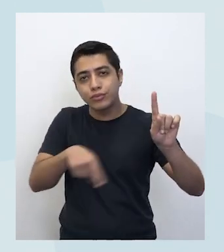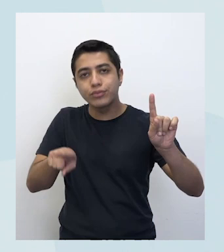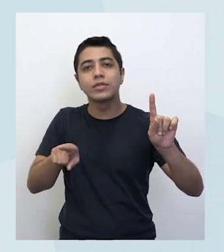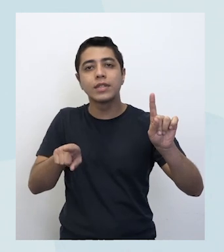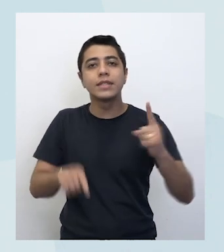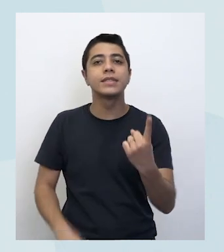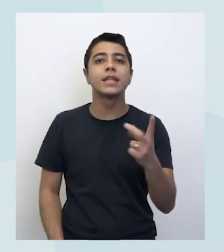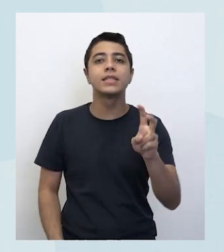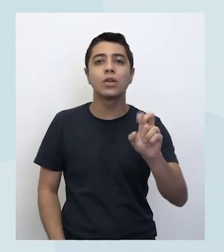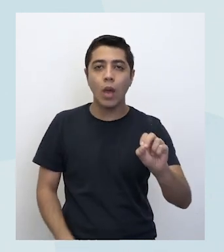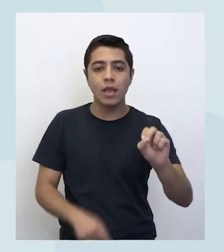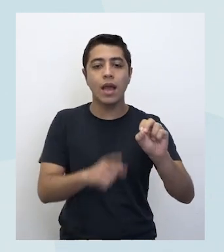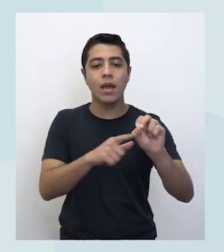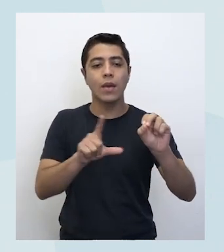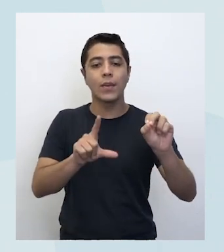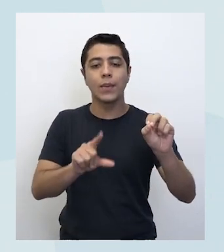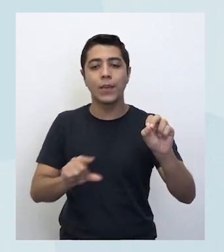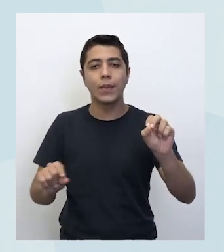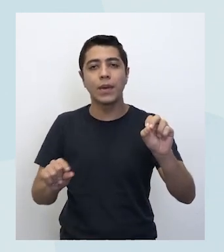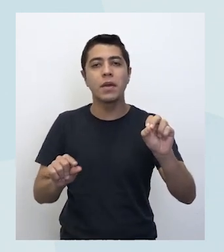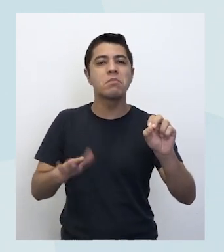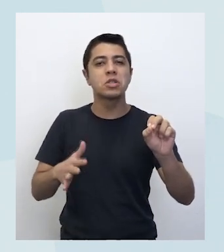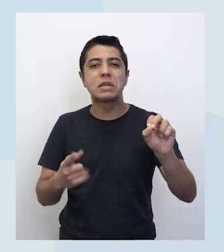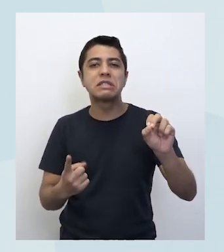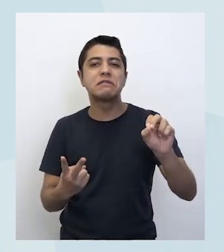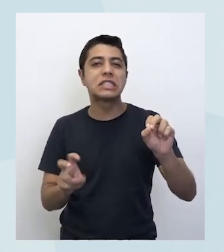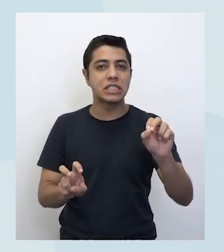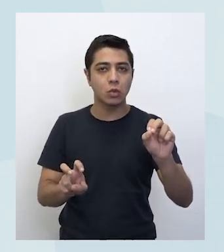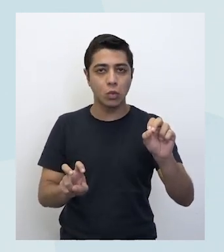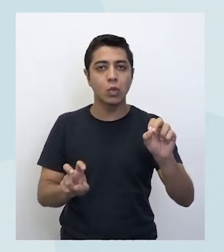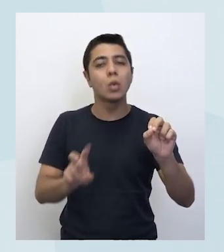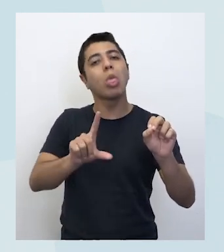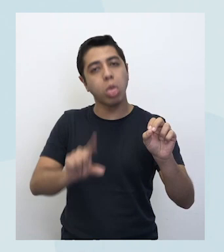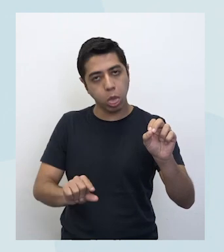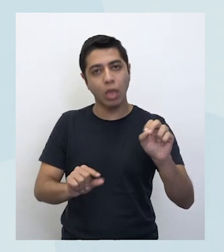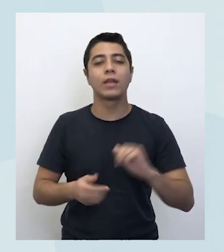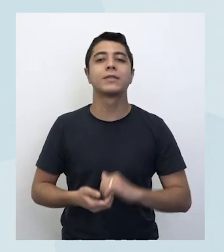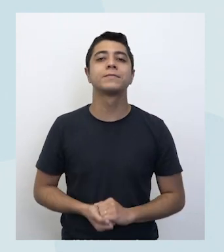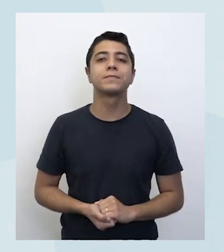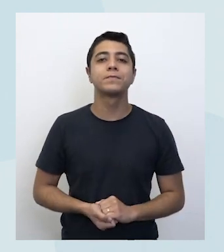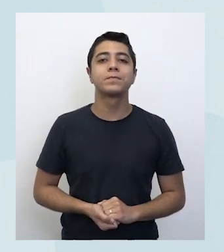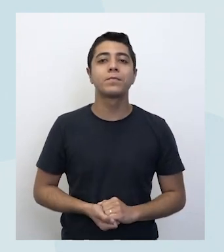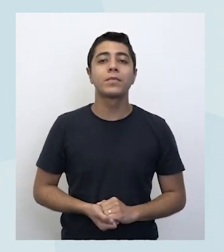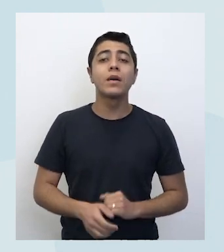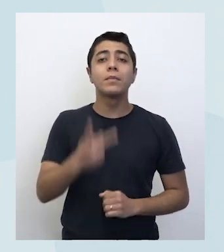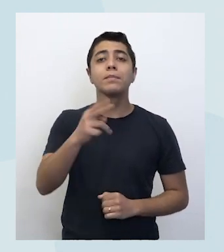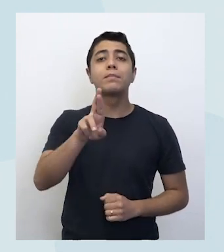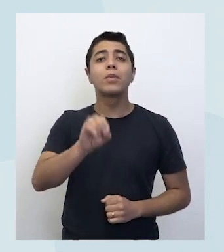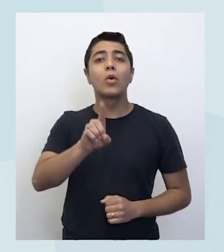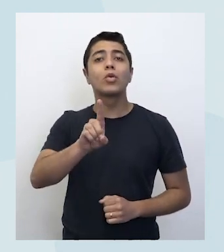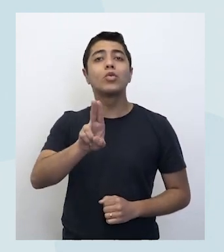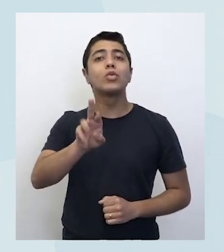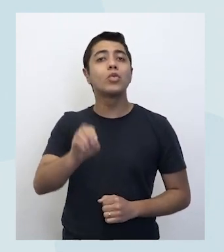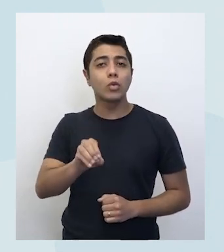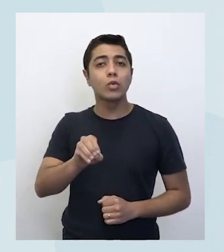né? E o meu produto, ele começa onde? No zero, porque no tempo zero eu não tenho nada de